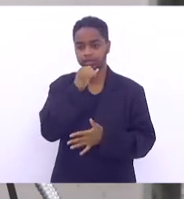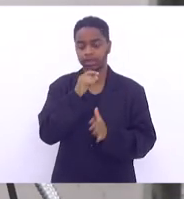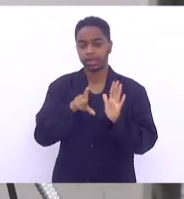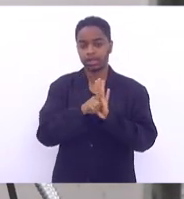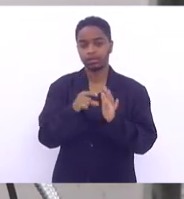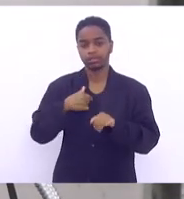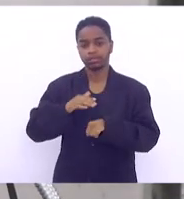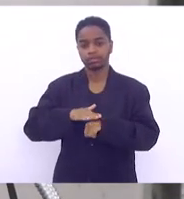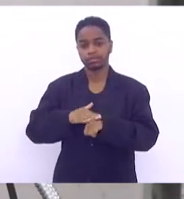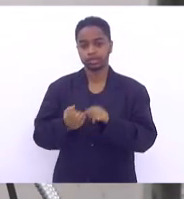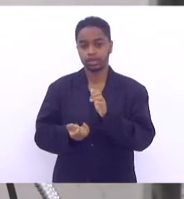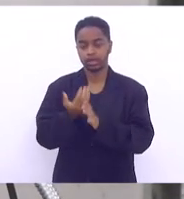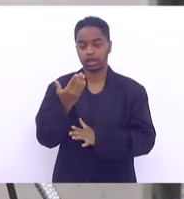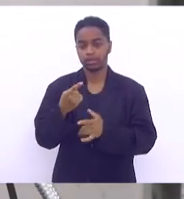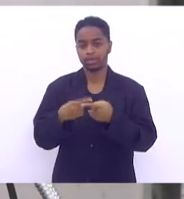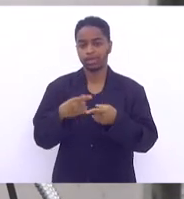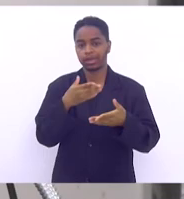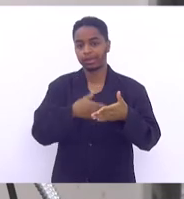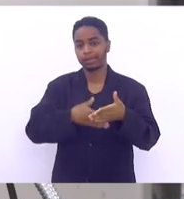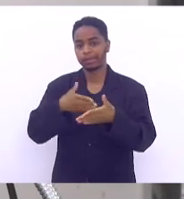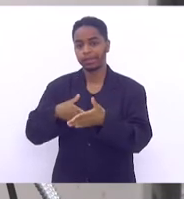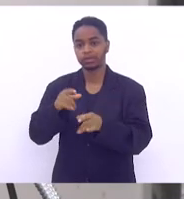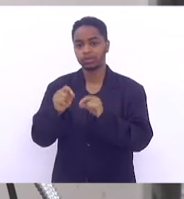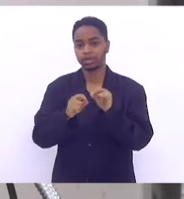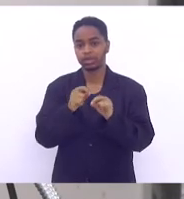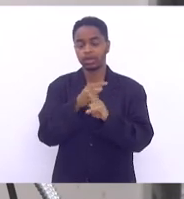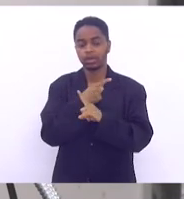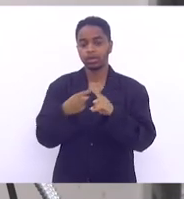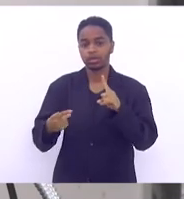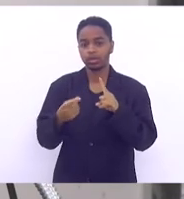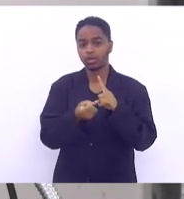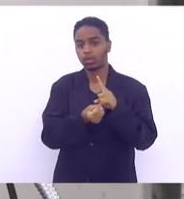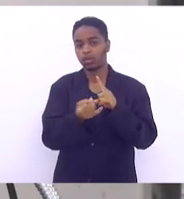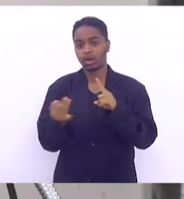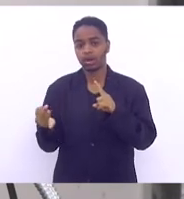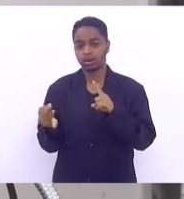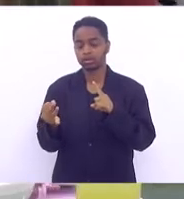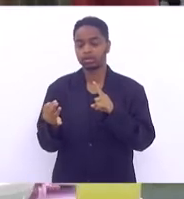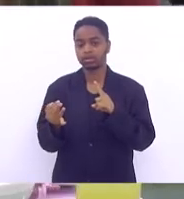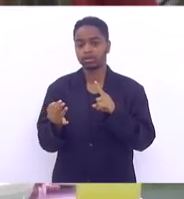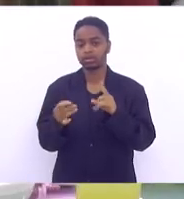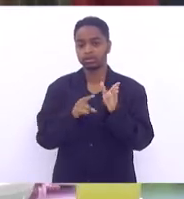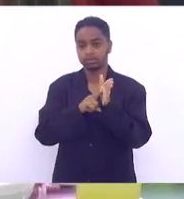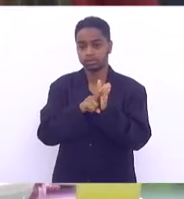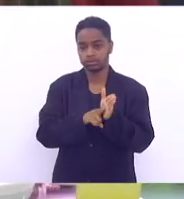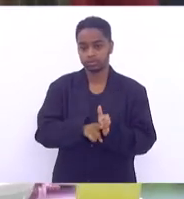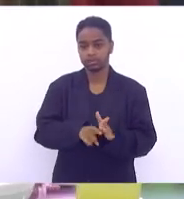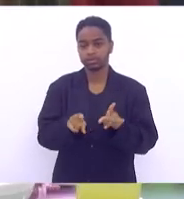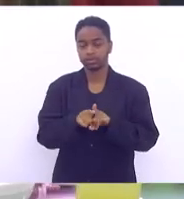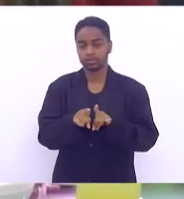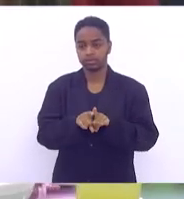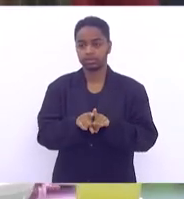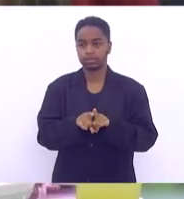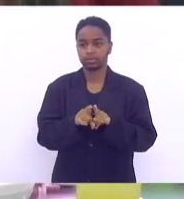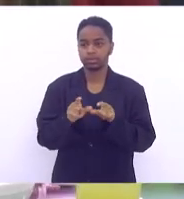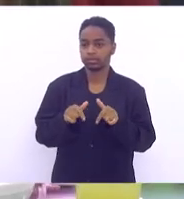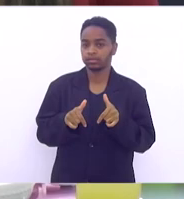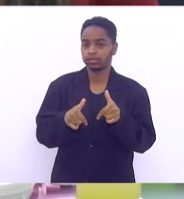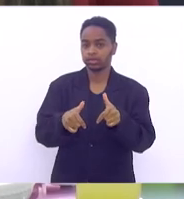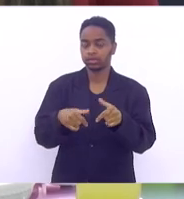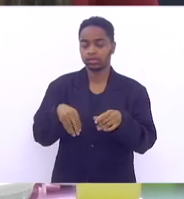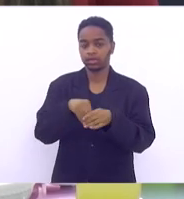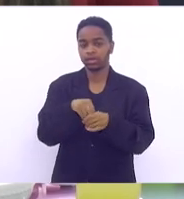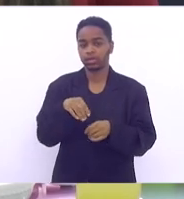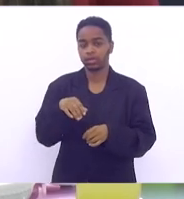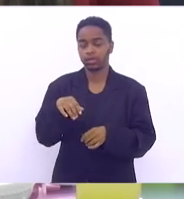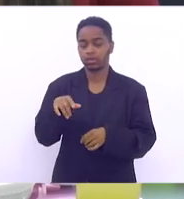que impedia a vedação da quantidade de, a limitação de quantidade de exames e procedimentos por parte dos planos de saúde para